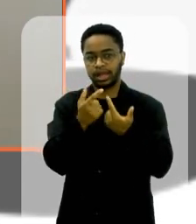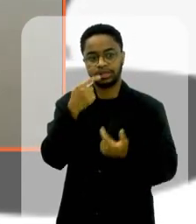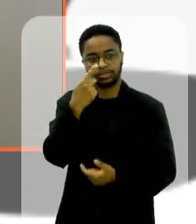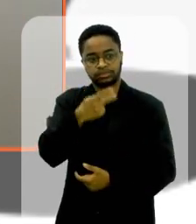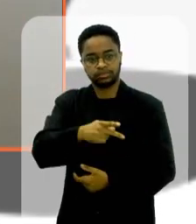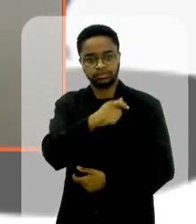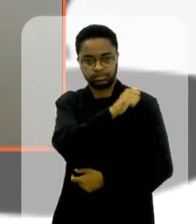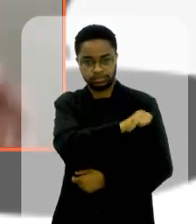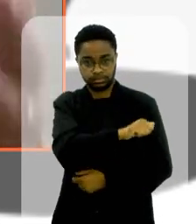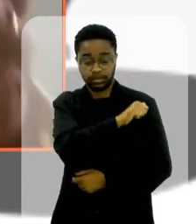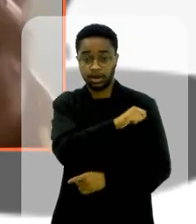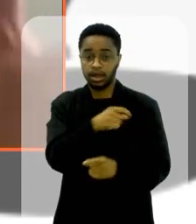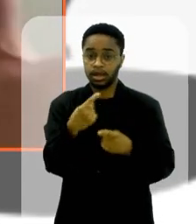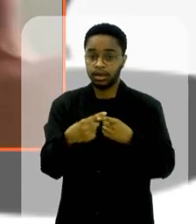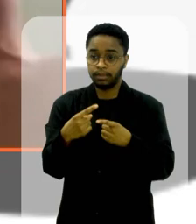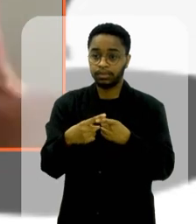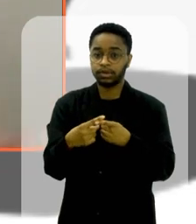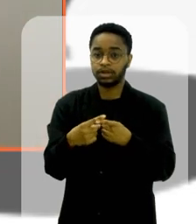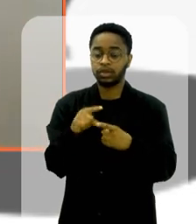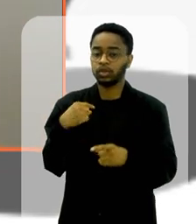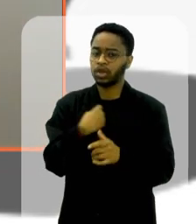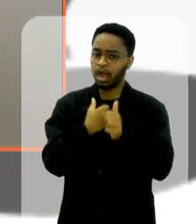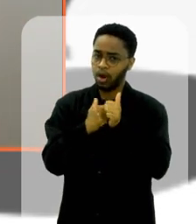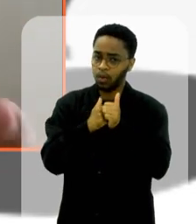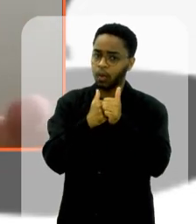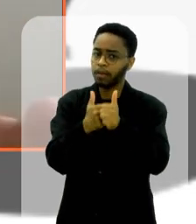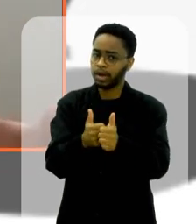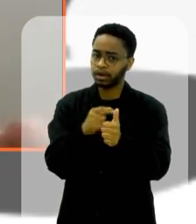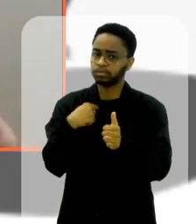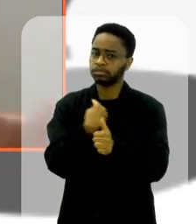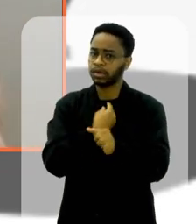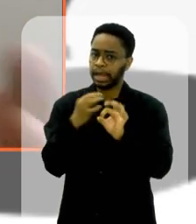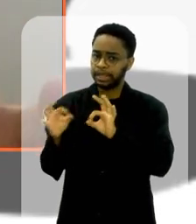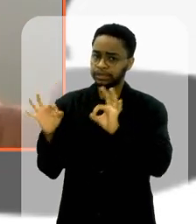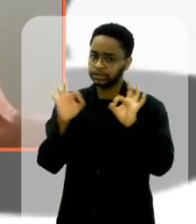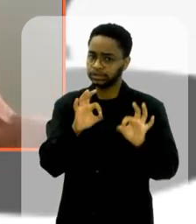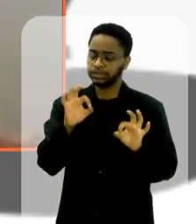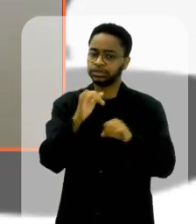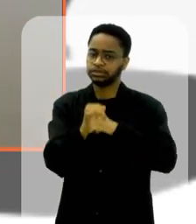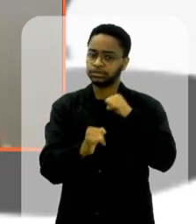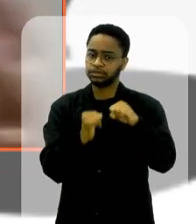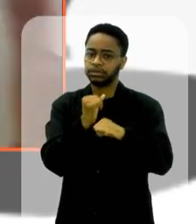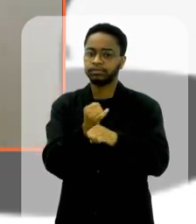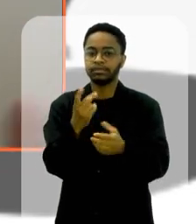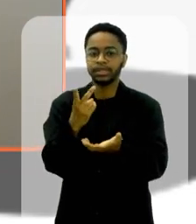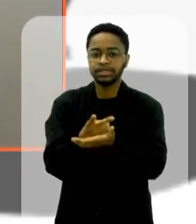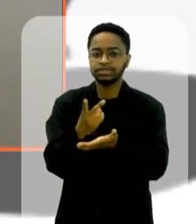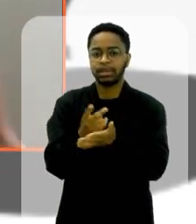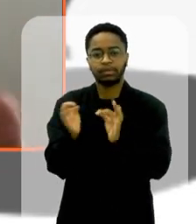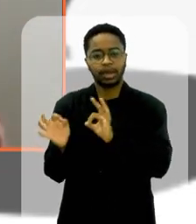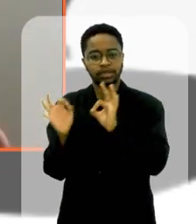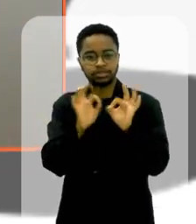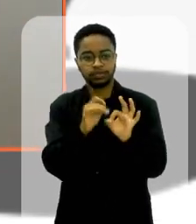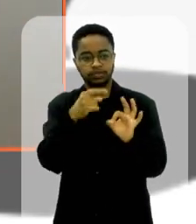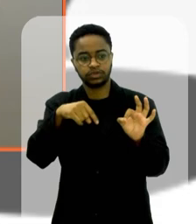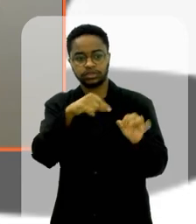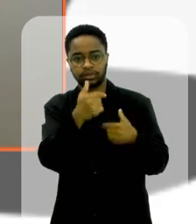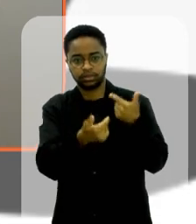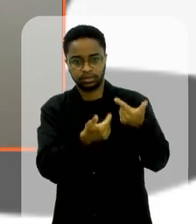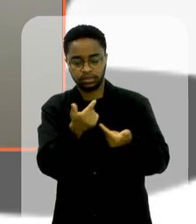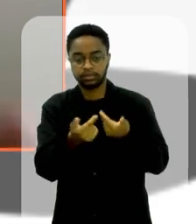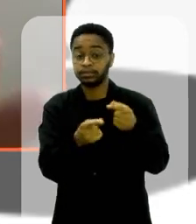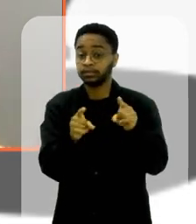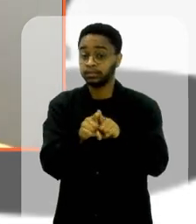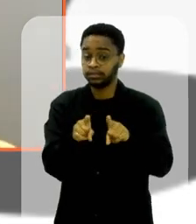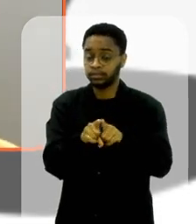Assembleia do Rio de Janeiro, porque é um trabalho que a gente acompanha pela internet, está sempre vendo o trabalho de